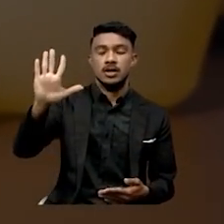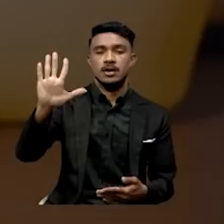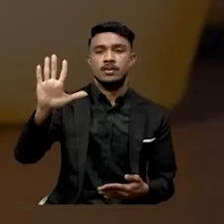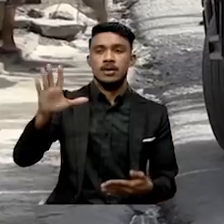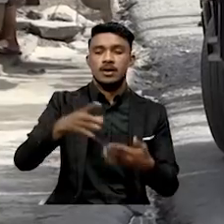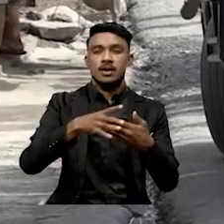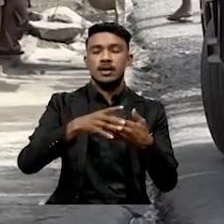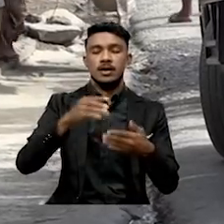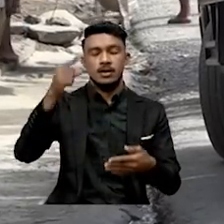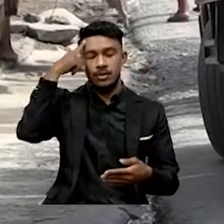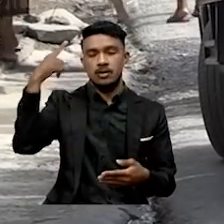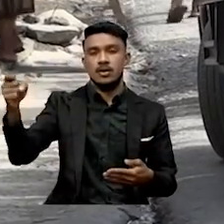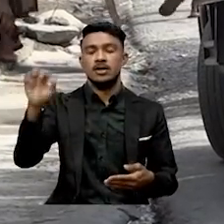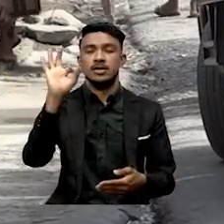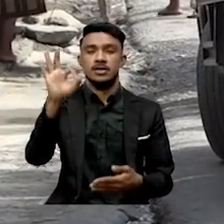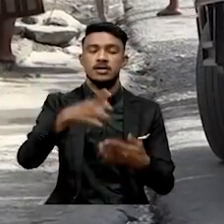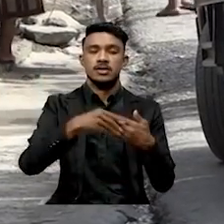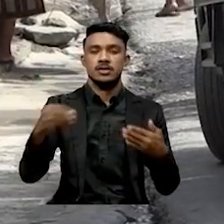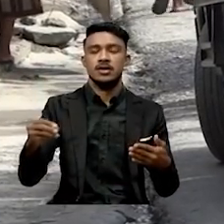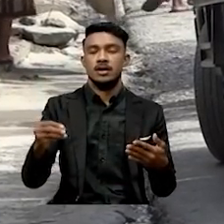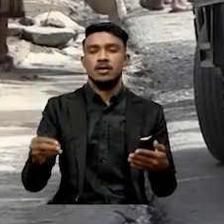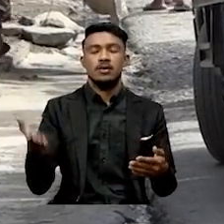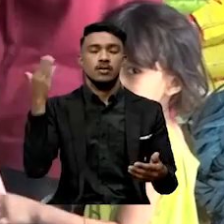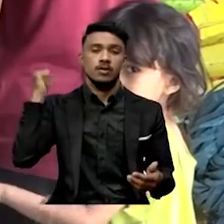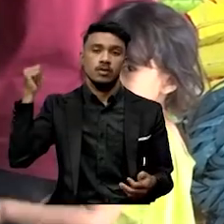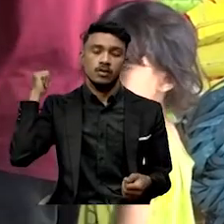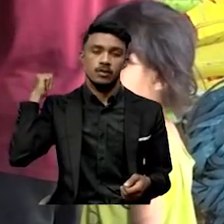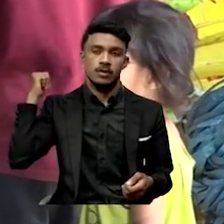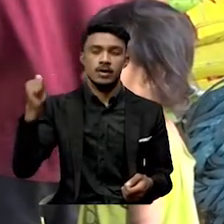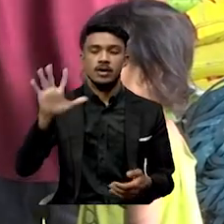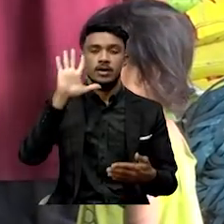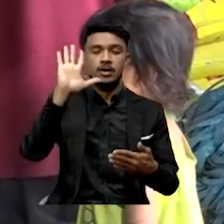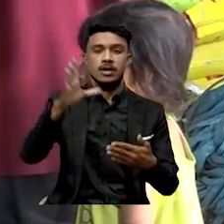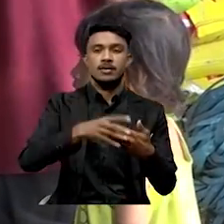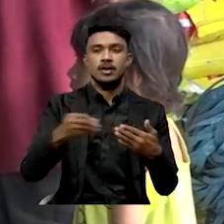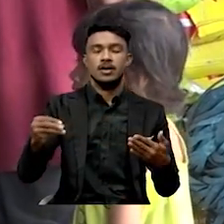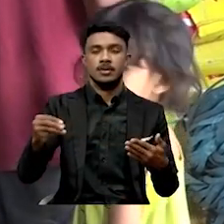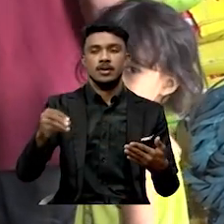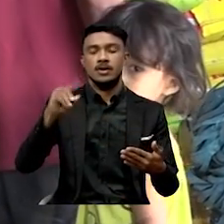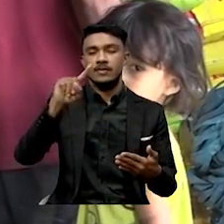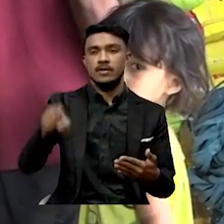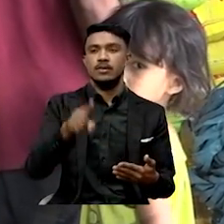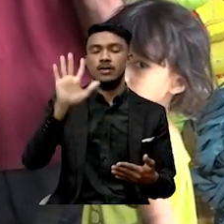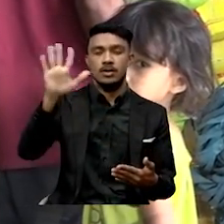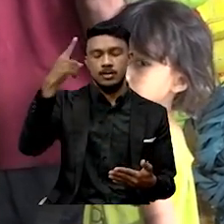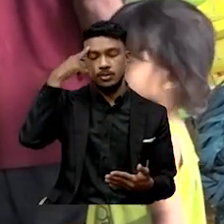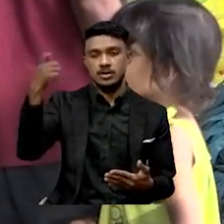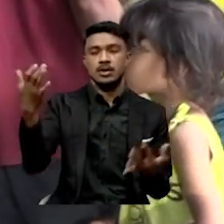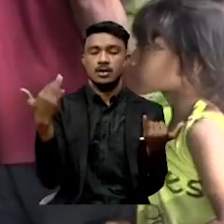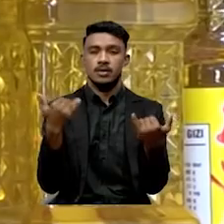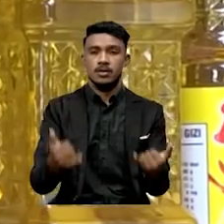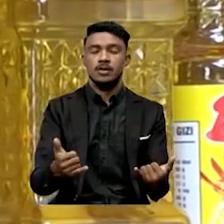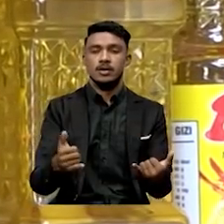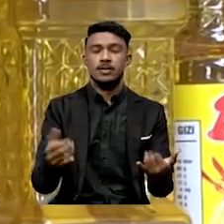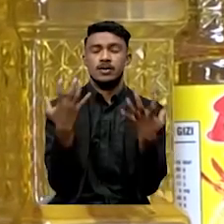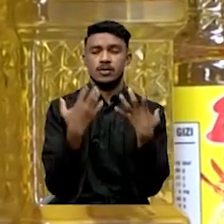sia. Antes ne ho folin dolar lima centavos lima nulu, dadau ne mina litru rua ho folin